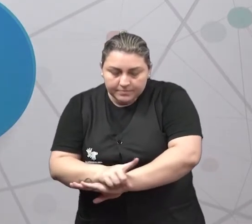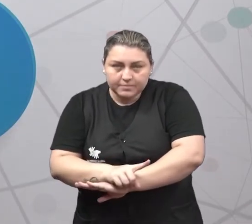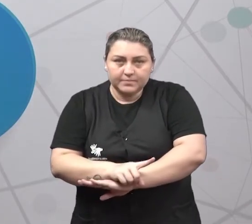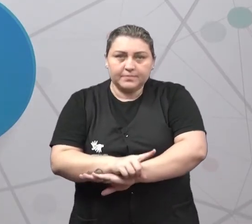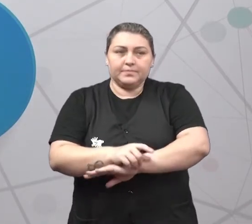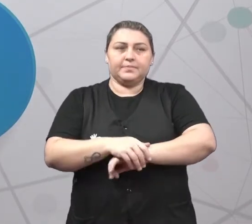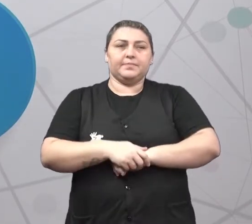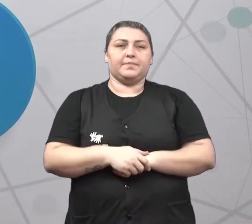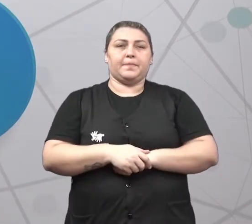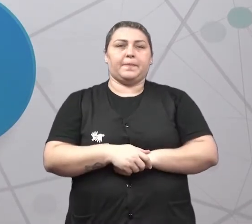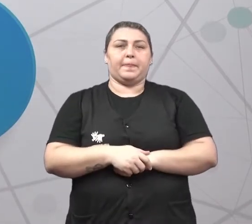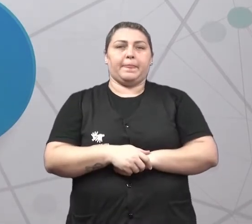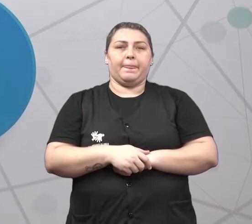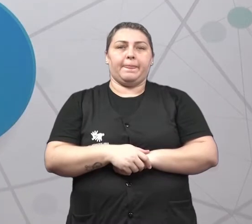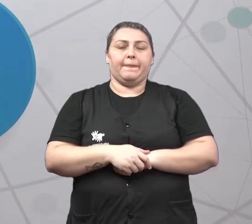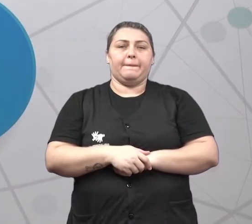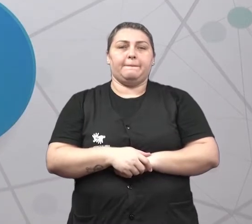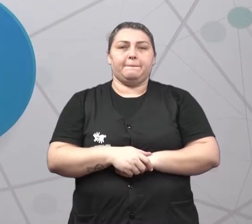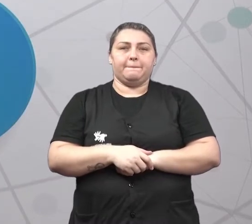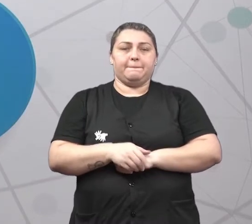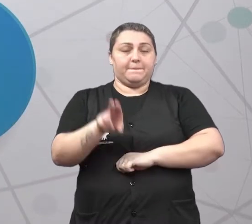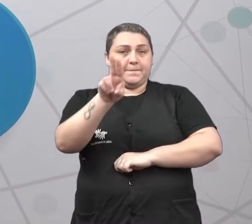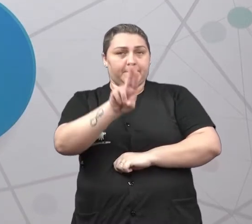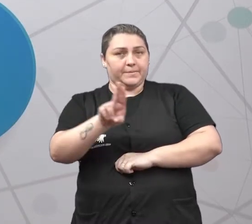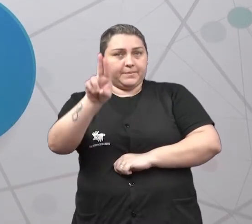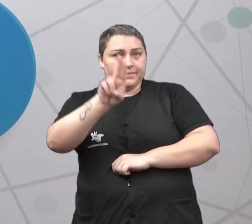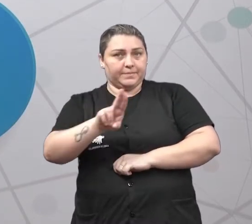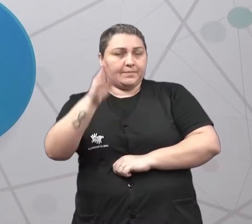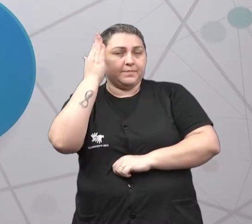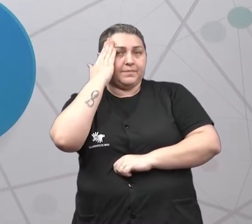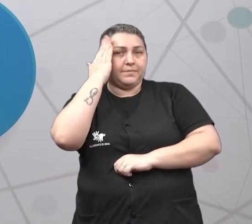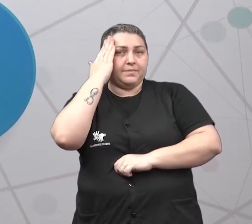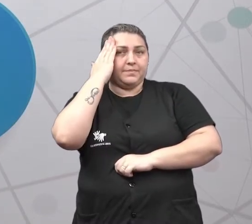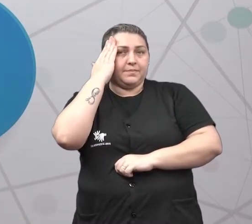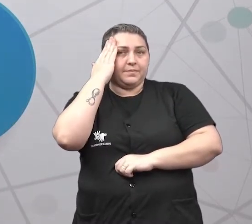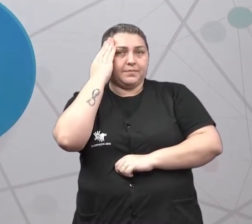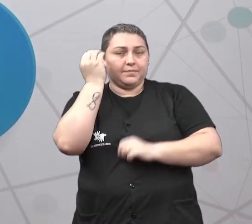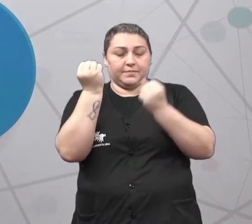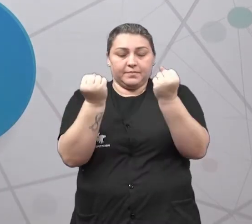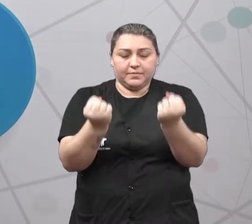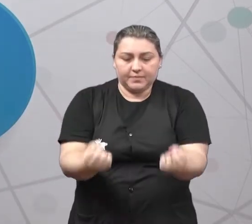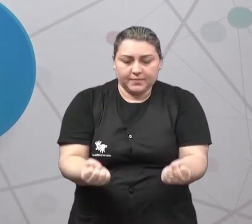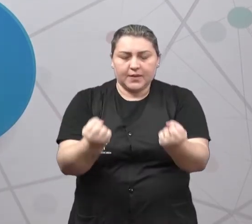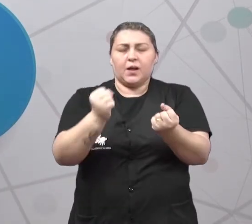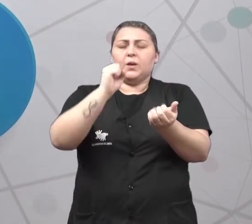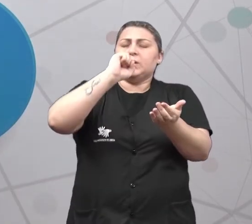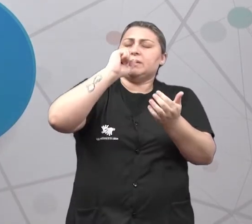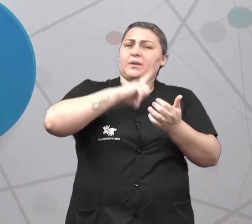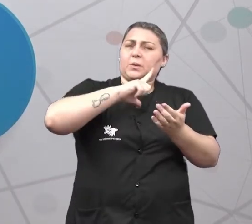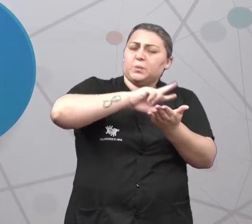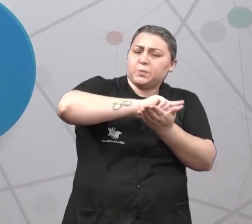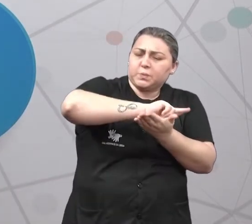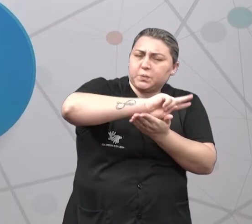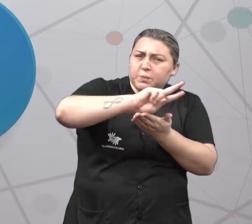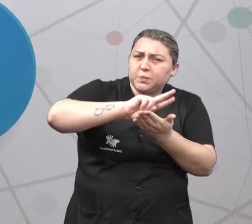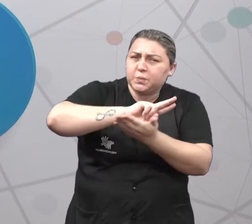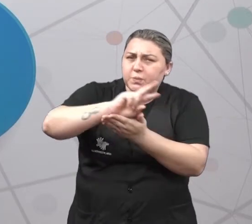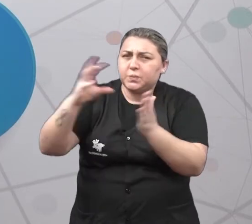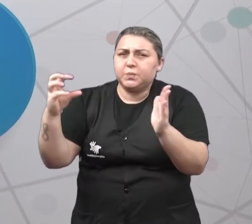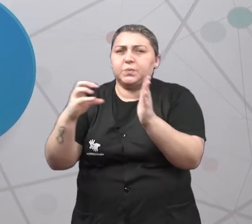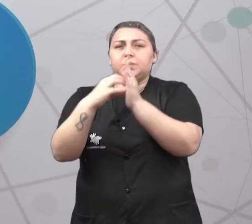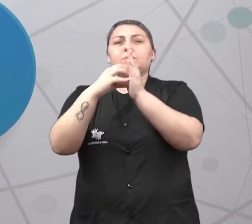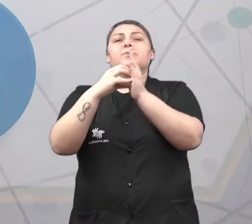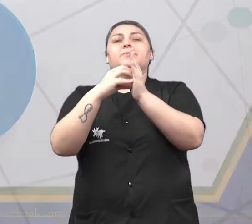balança. Então, esse é o instrumento que nós utilizamos para saber o peso. Só que existe infinidade de tipos